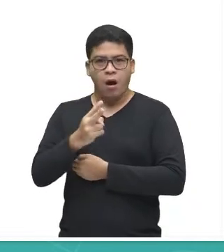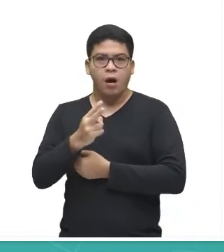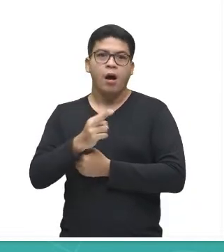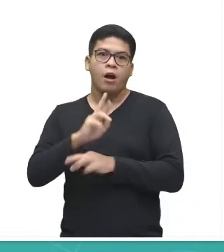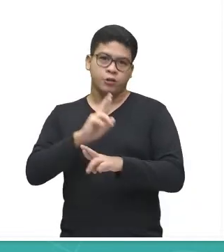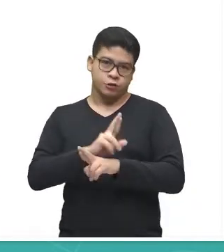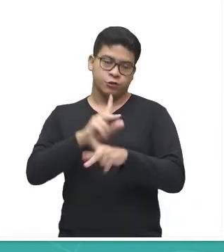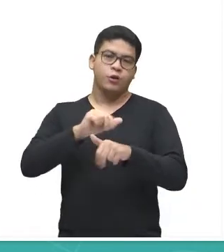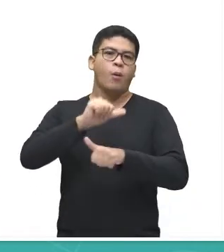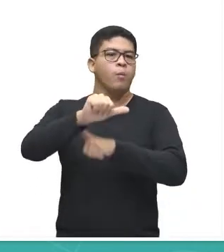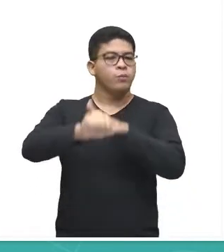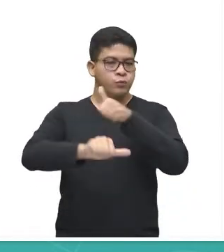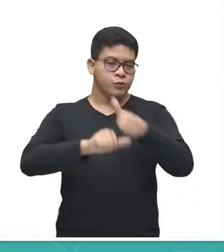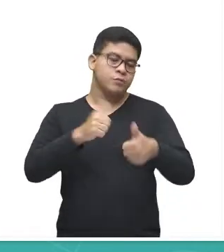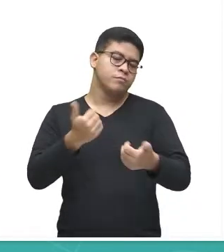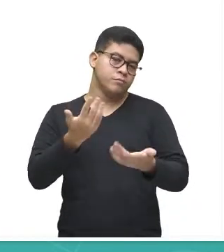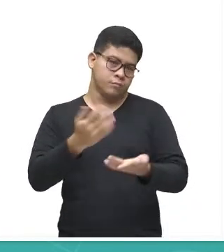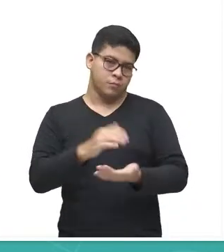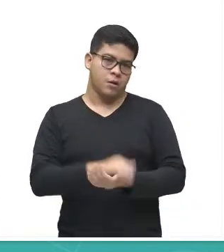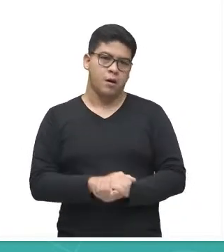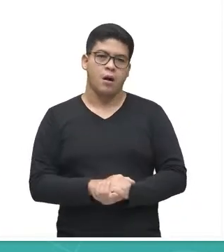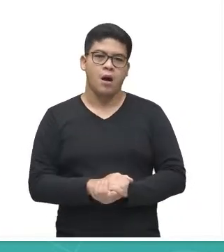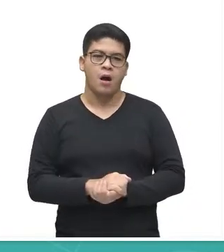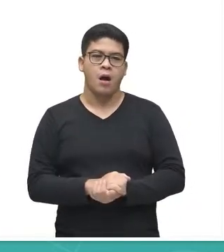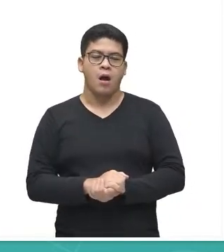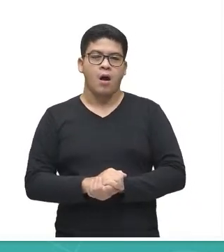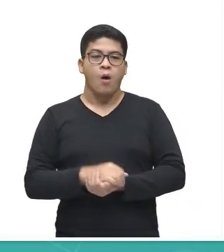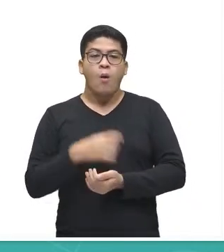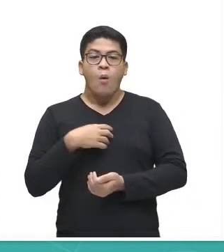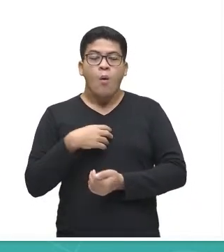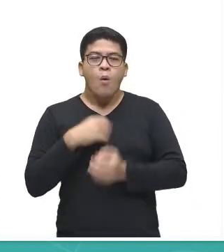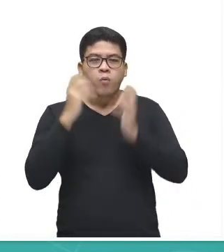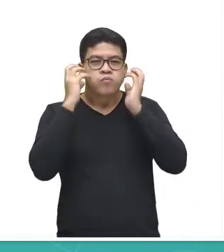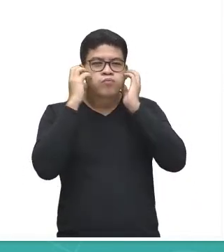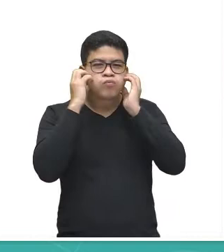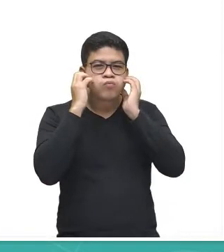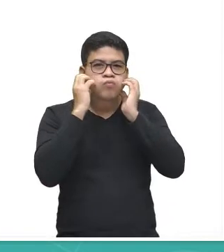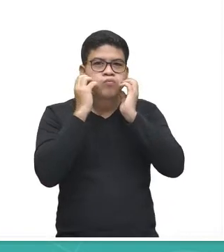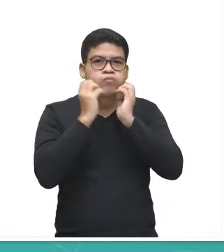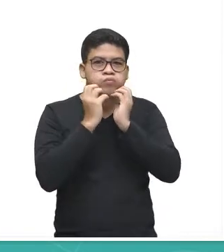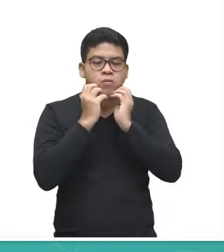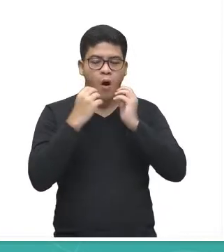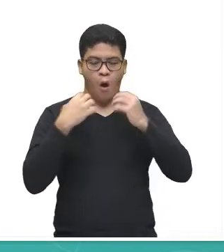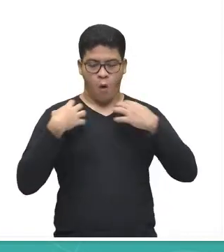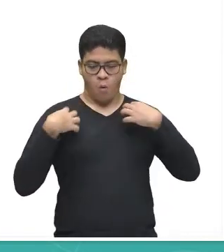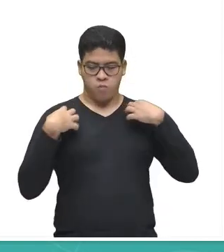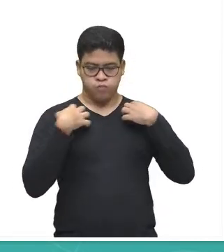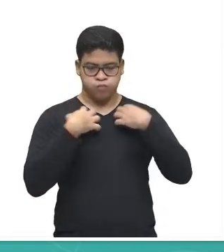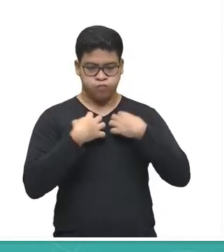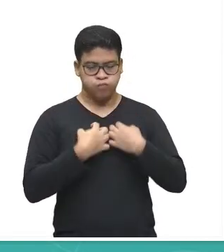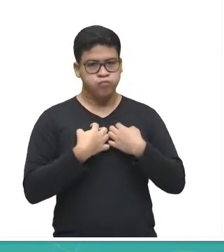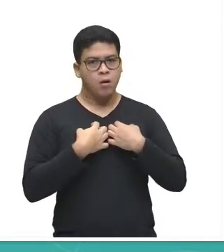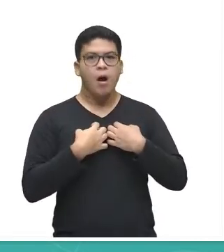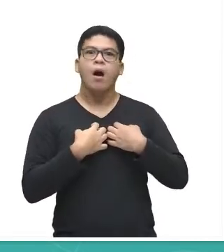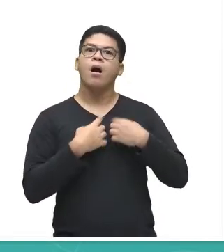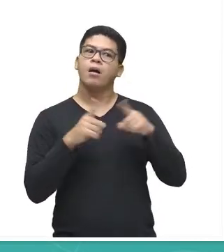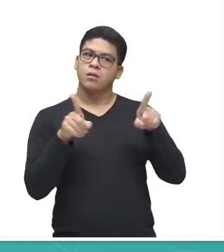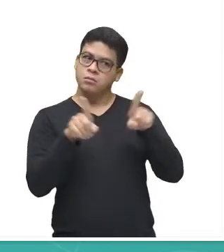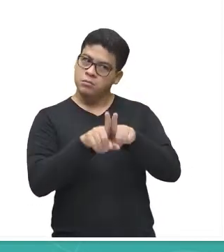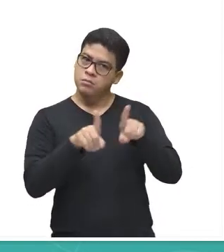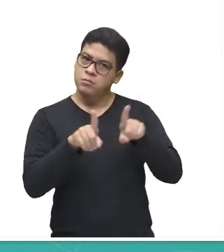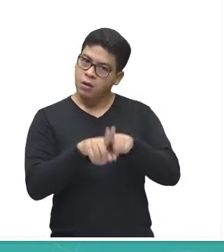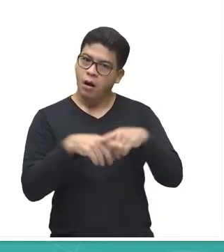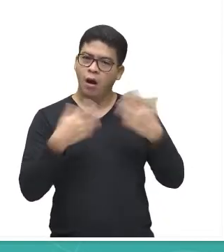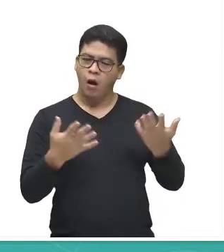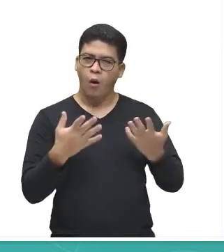mais grossa, certo? O aumento da pilosidade na face, no corpo, isso daí já vem assim como motivo de